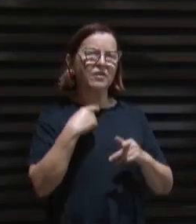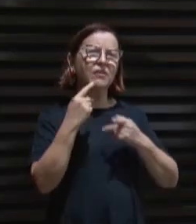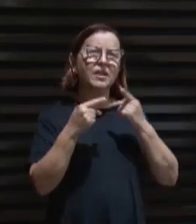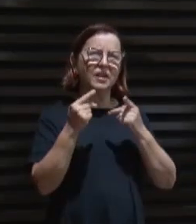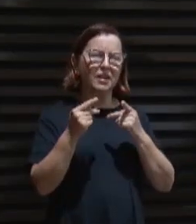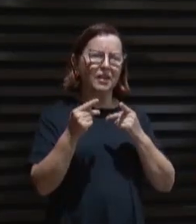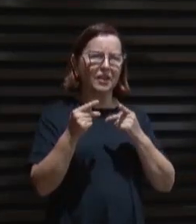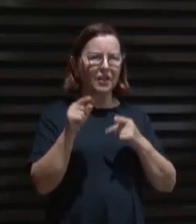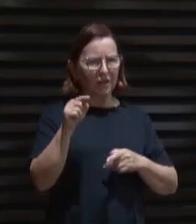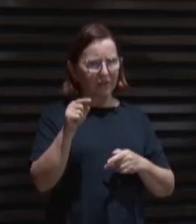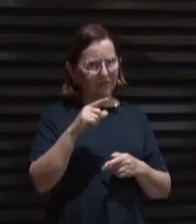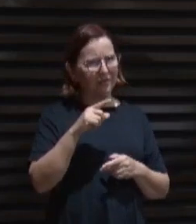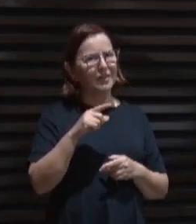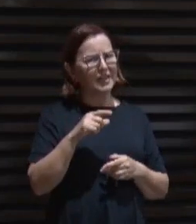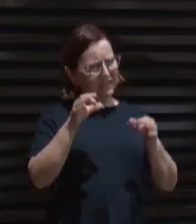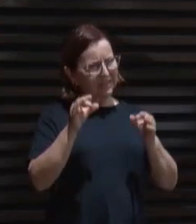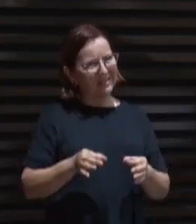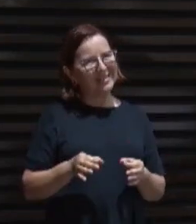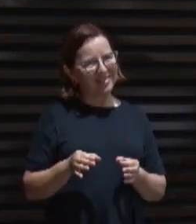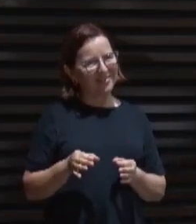você sabe que você tem razão?